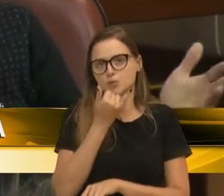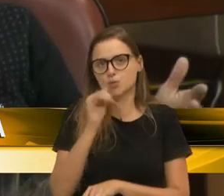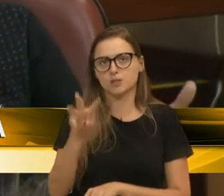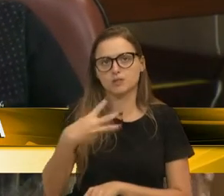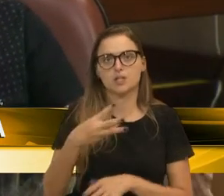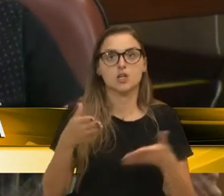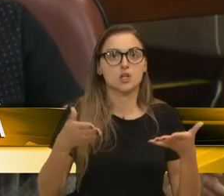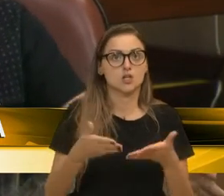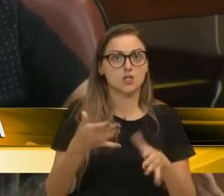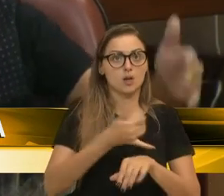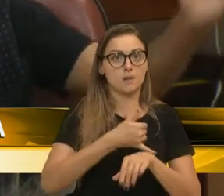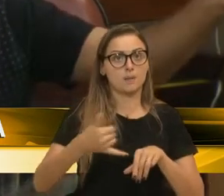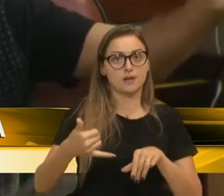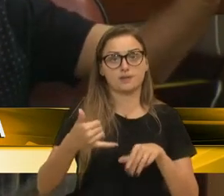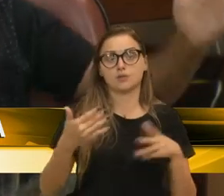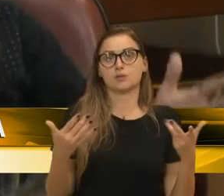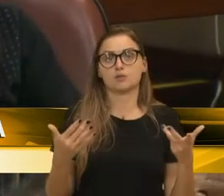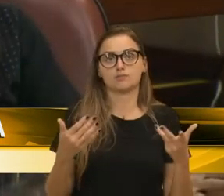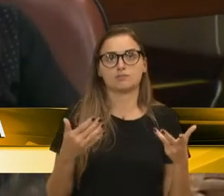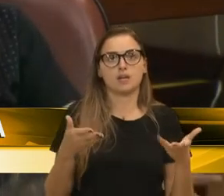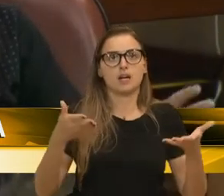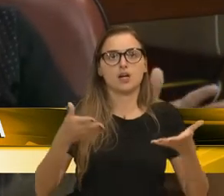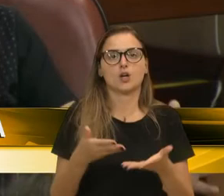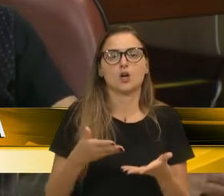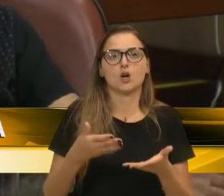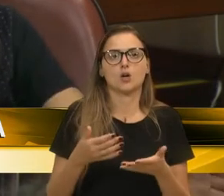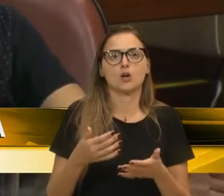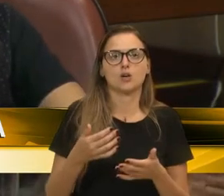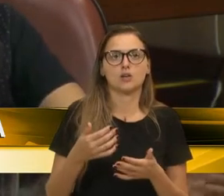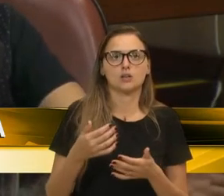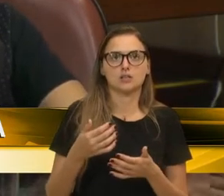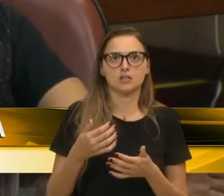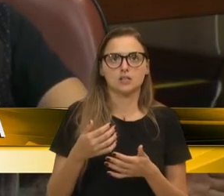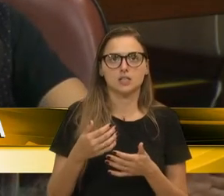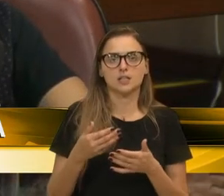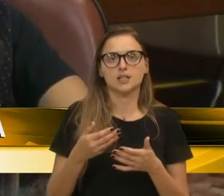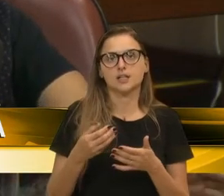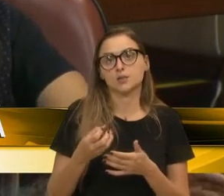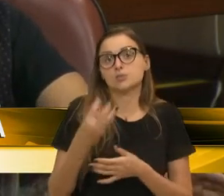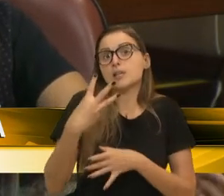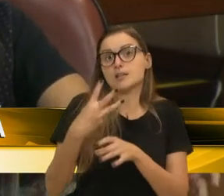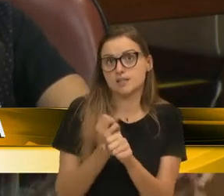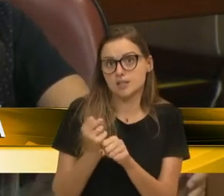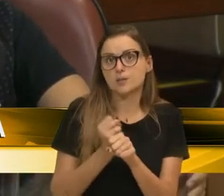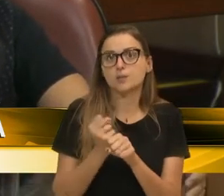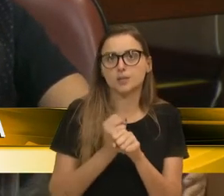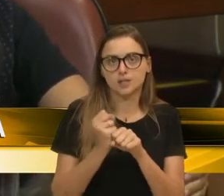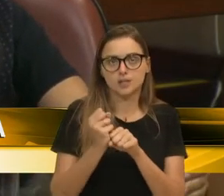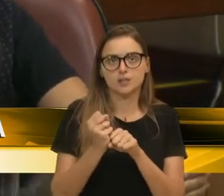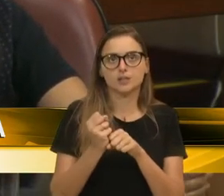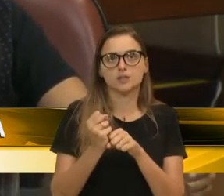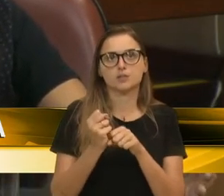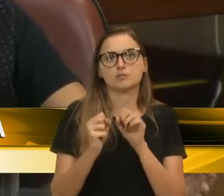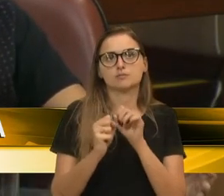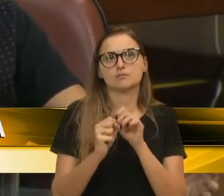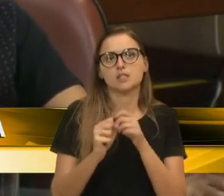para o primeiro semestre aí de outro ano legislativo,